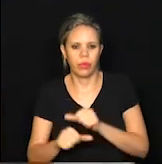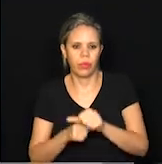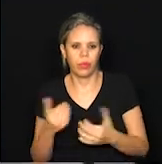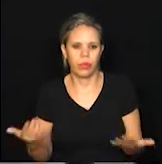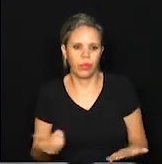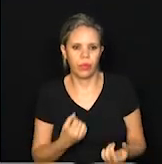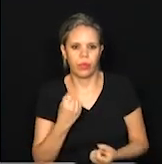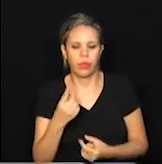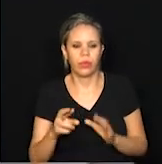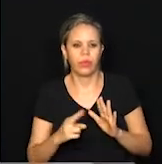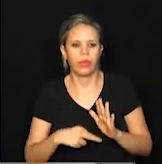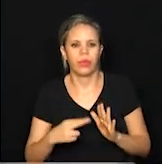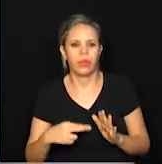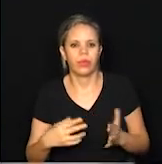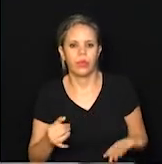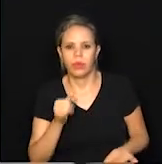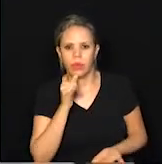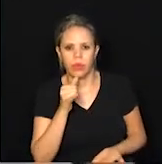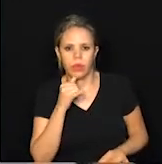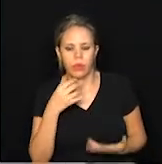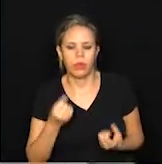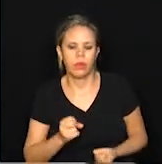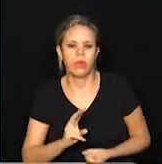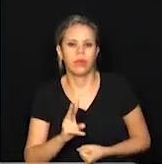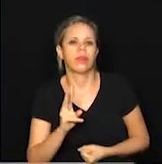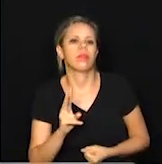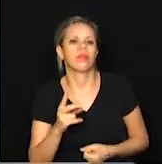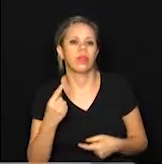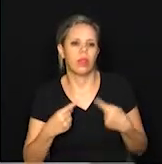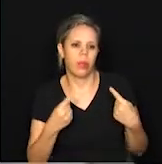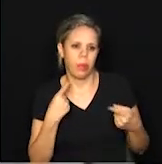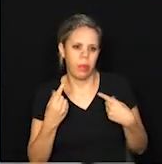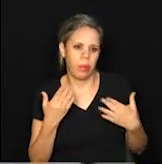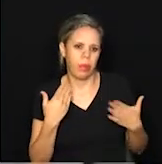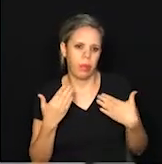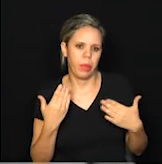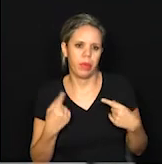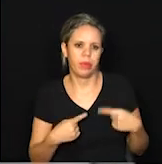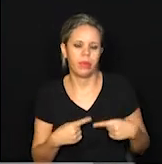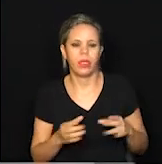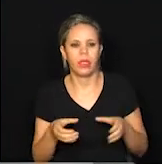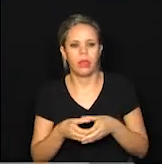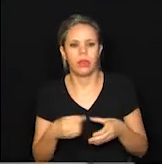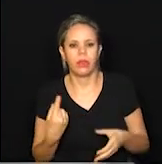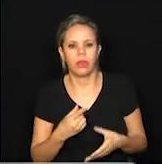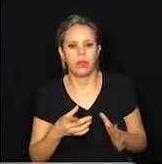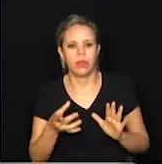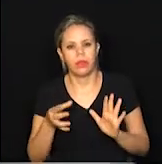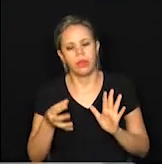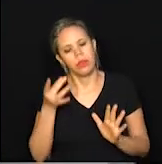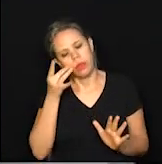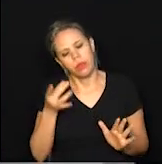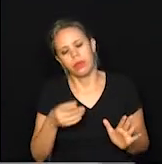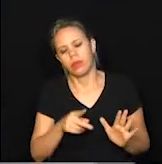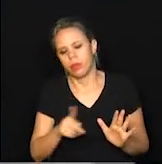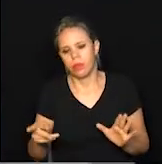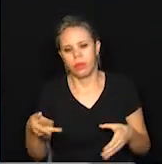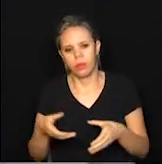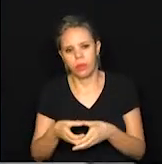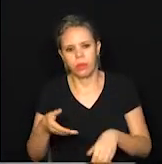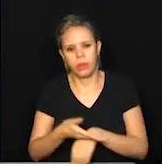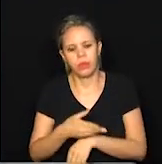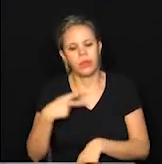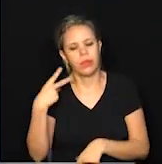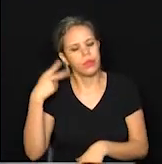alguns requerimentos e vamos continuar esse debate. A comissão que nós aqui presidimos e participamos, eu, a vereadora